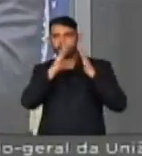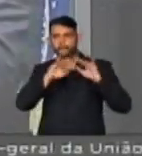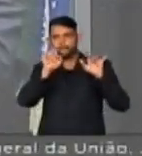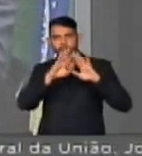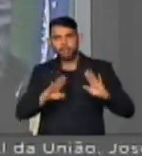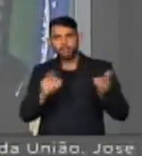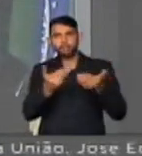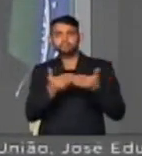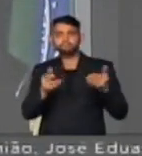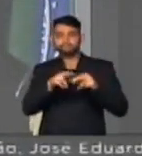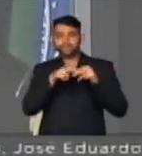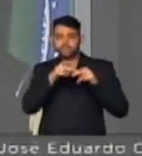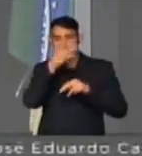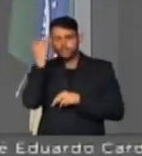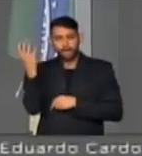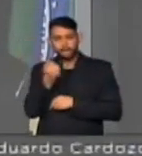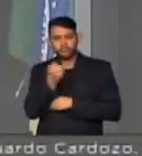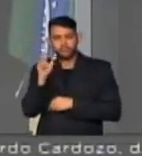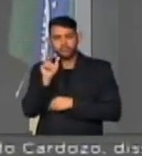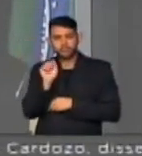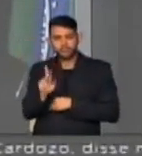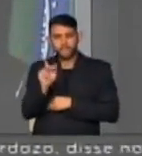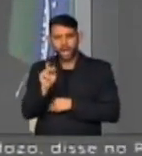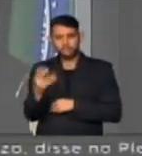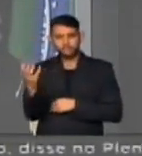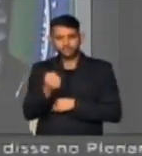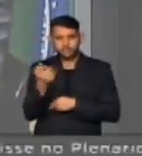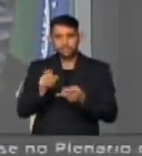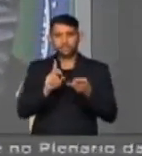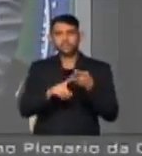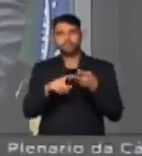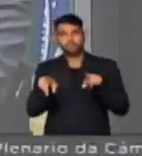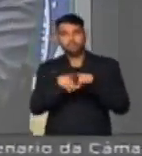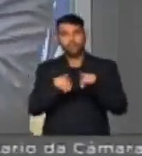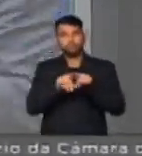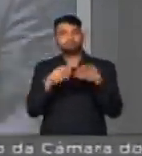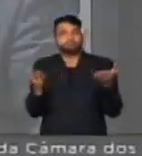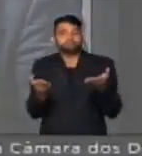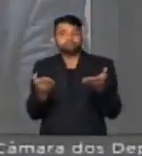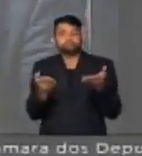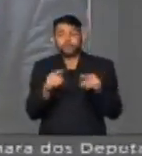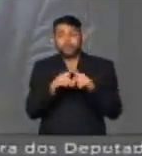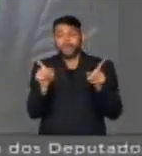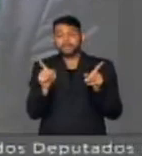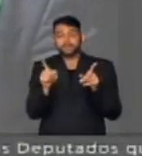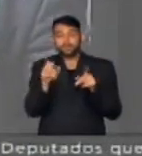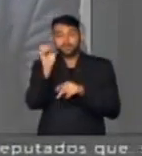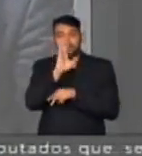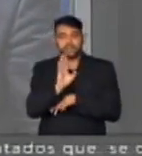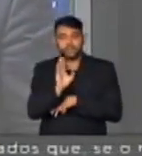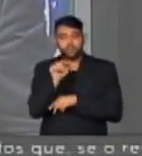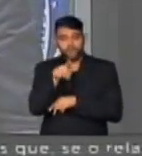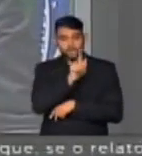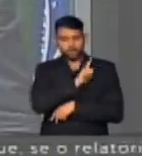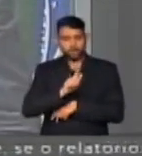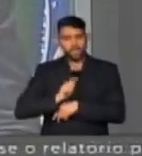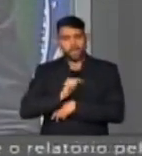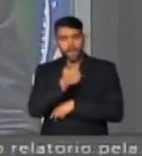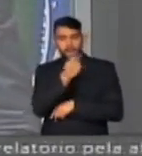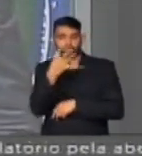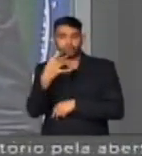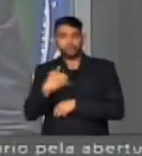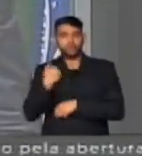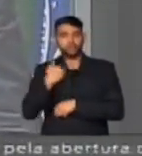pois é, dos aposentados, pois é. Só que o Brasil que eles governam há 14